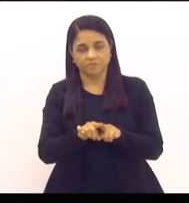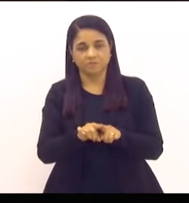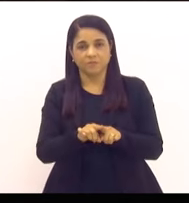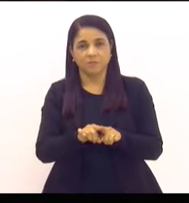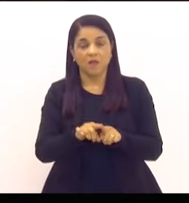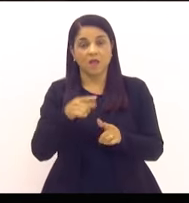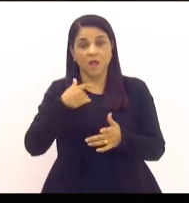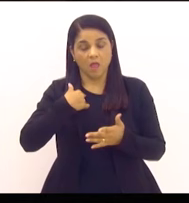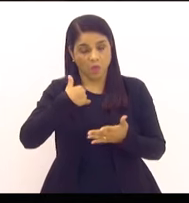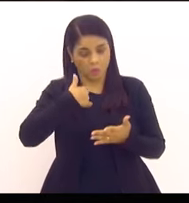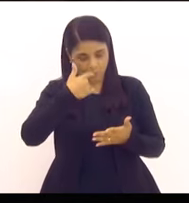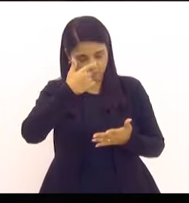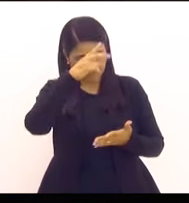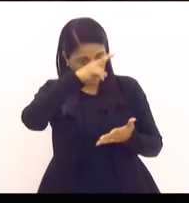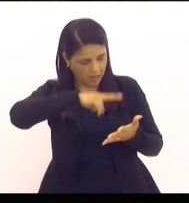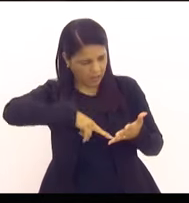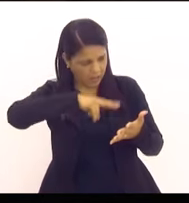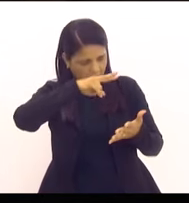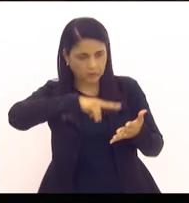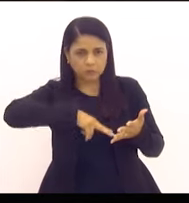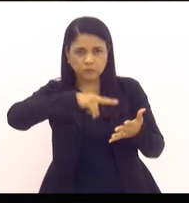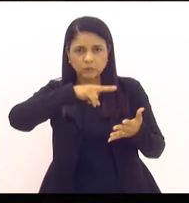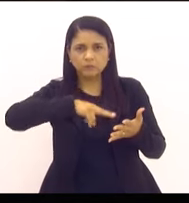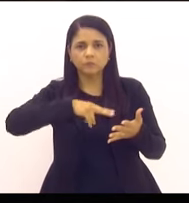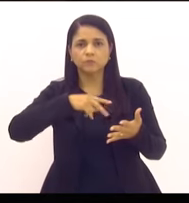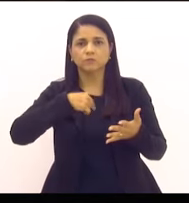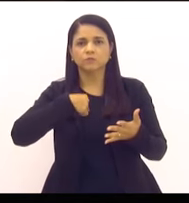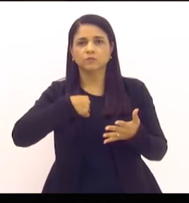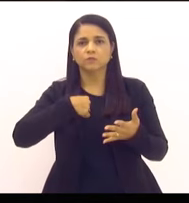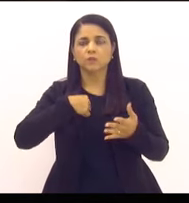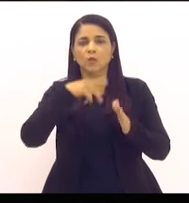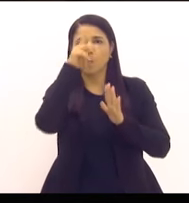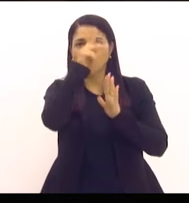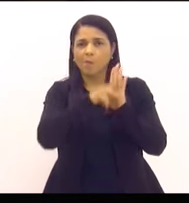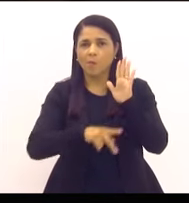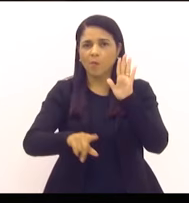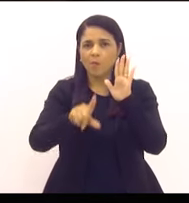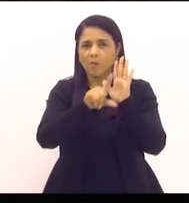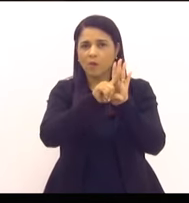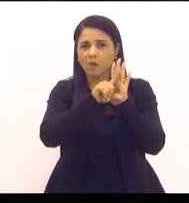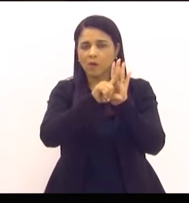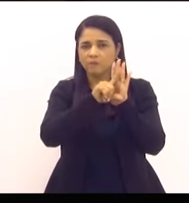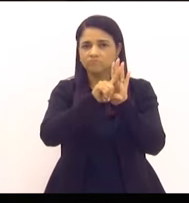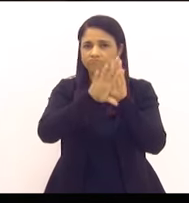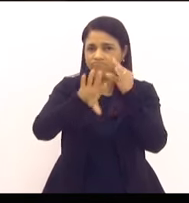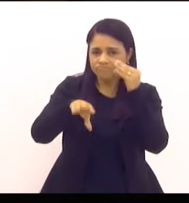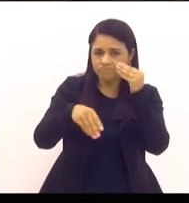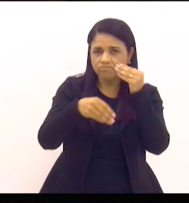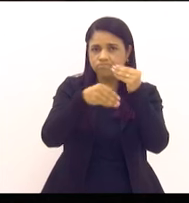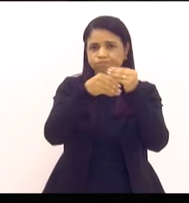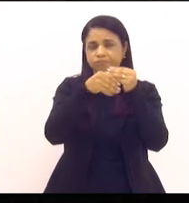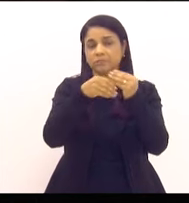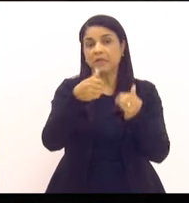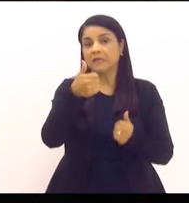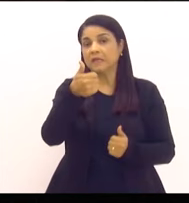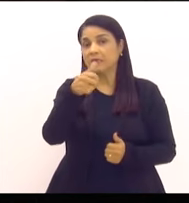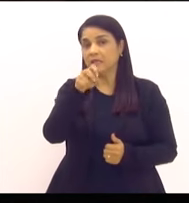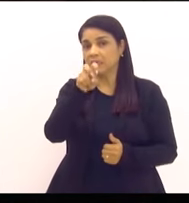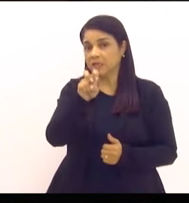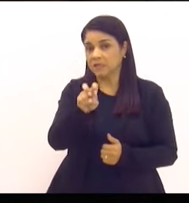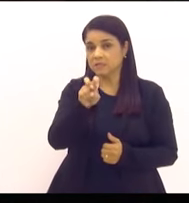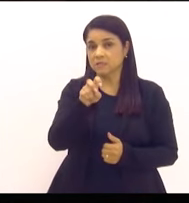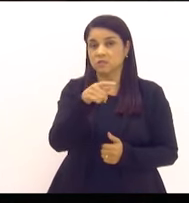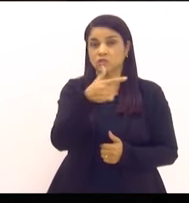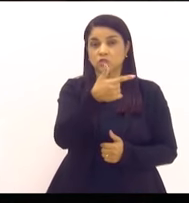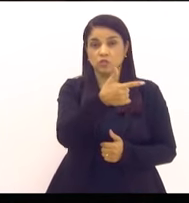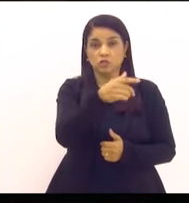Estou lendo ali o projeto de lei complementar 15